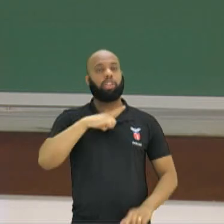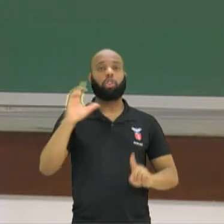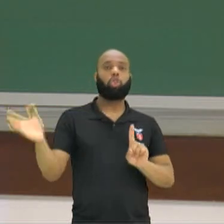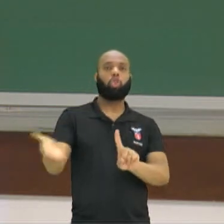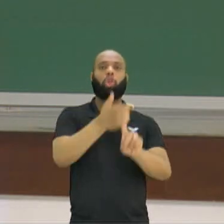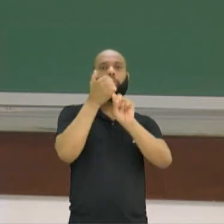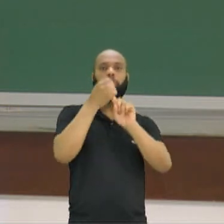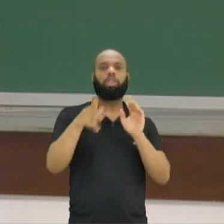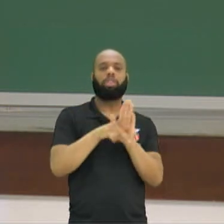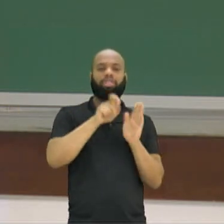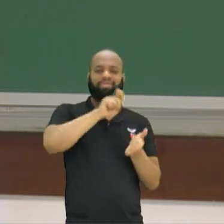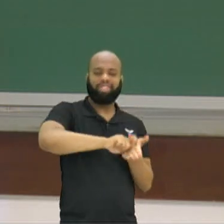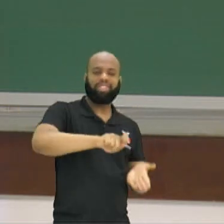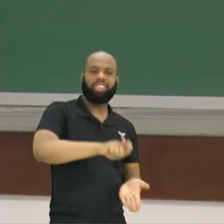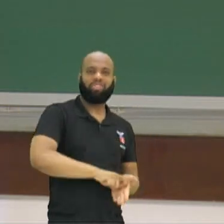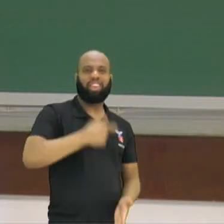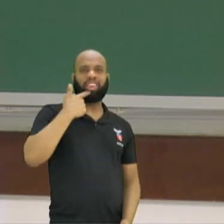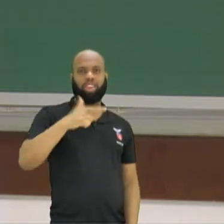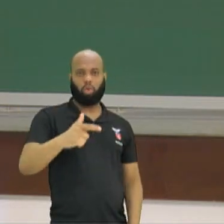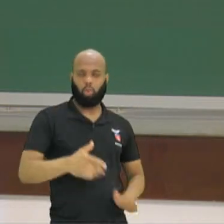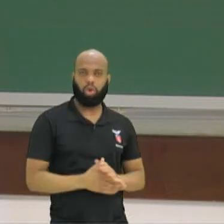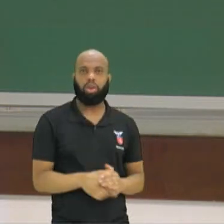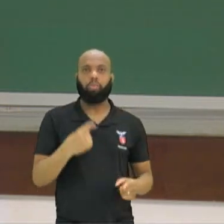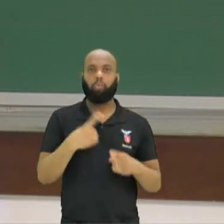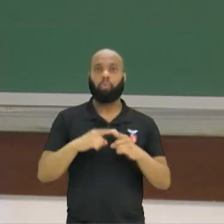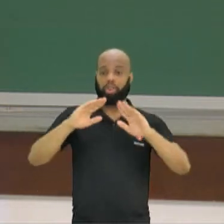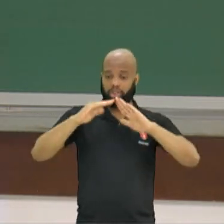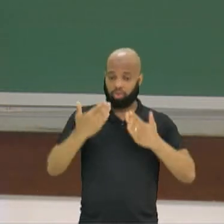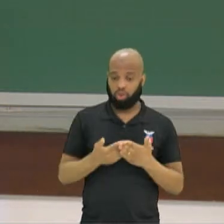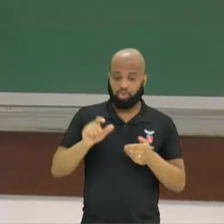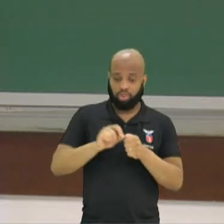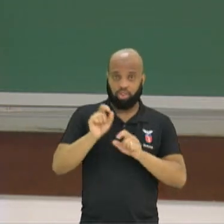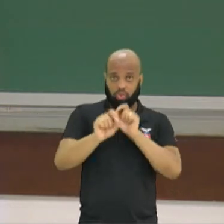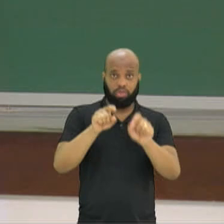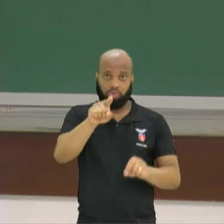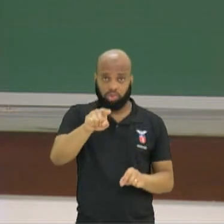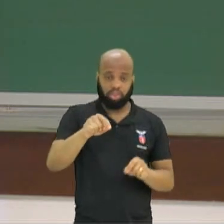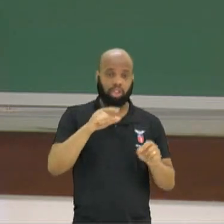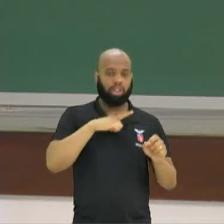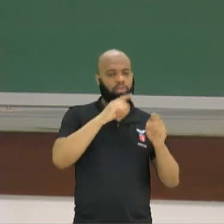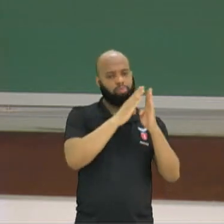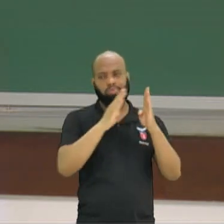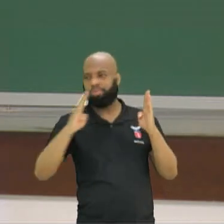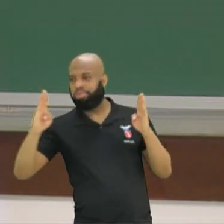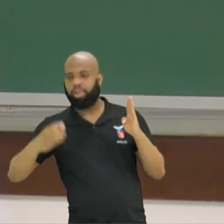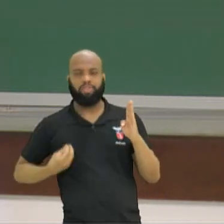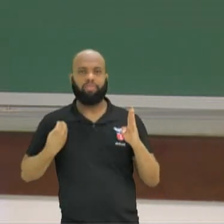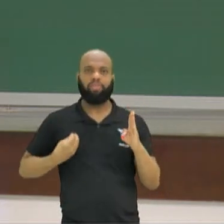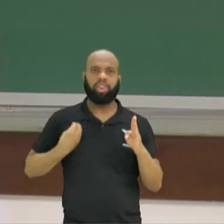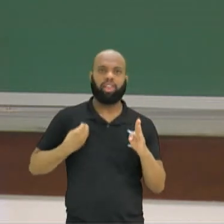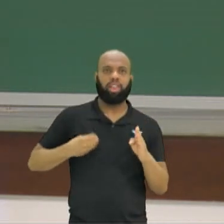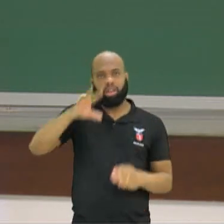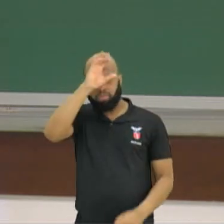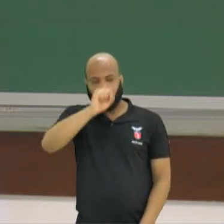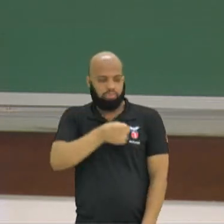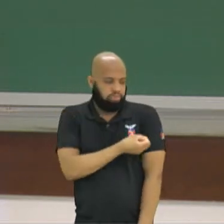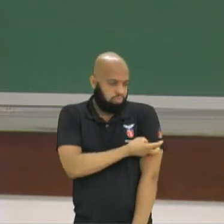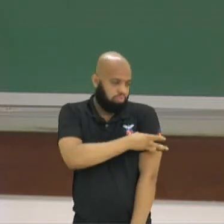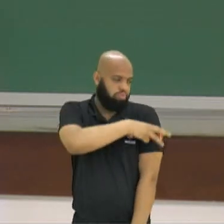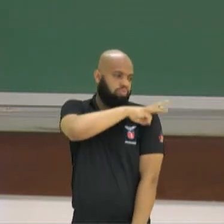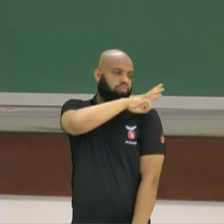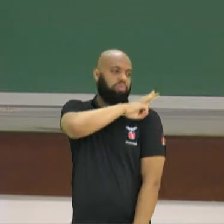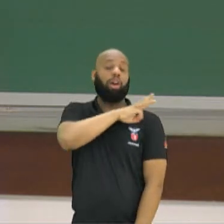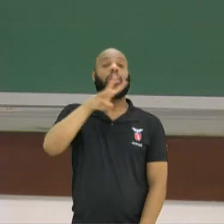domínio da modalidade escrita da língua. Lembrem, pessoal, que a escola faz vocês, durante toda a escolarização de vocês, aprenderem